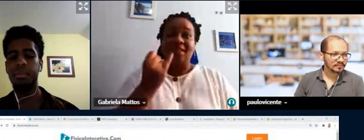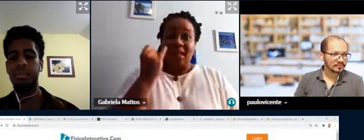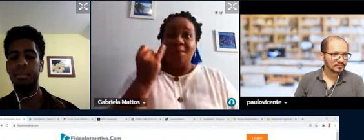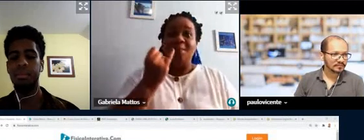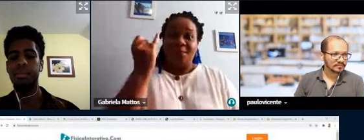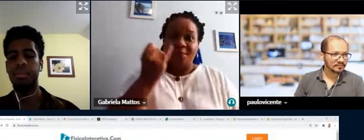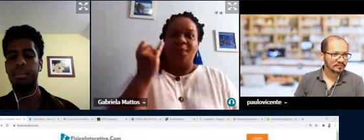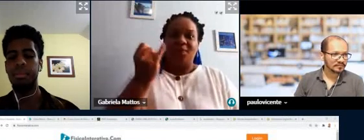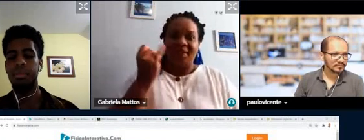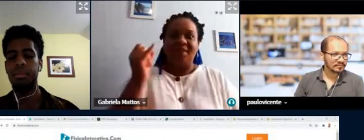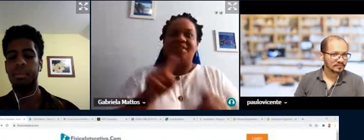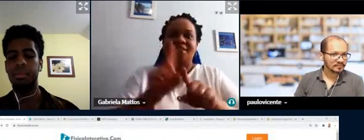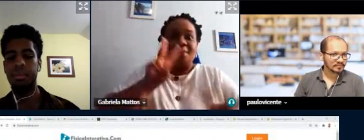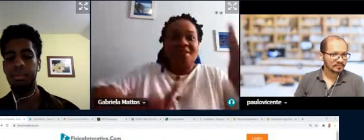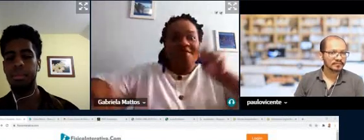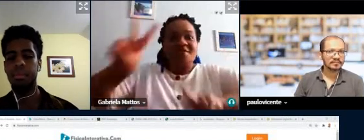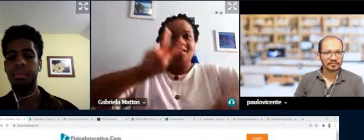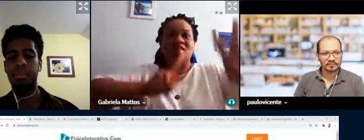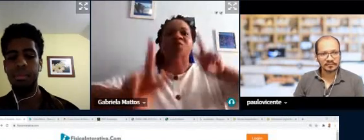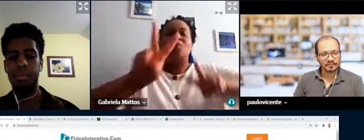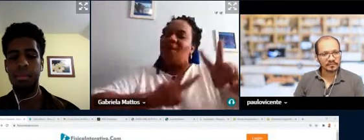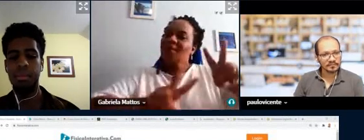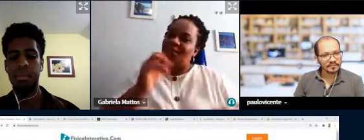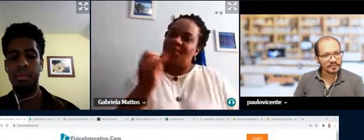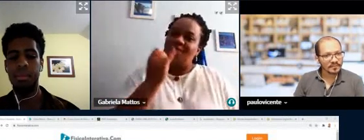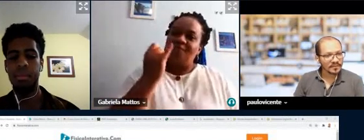ter essa parte ilustrativa. Em relação